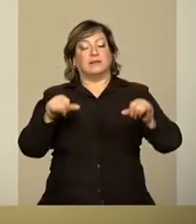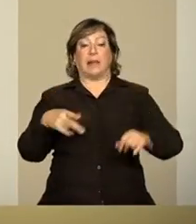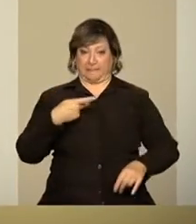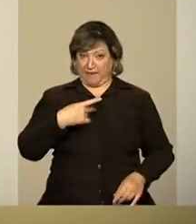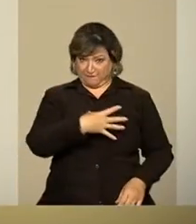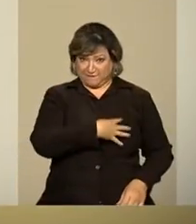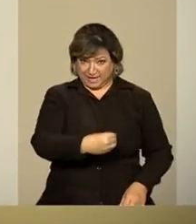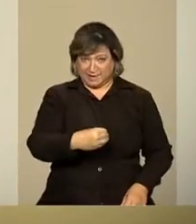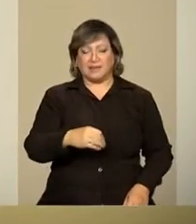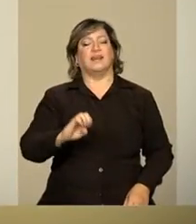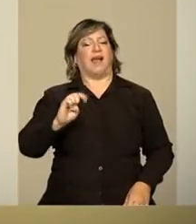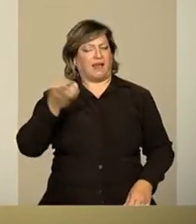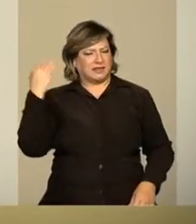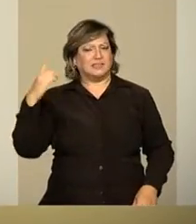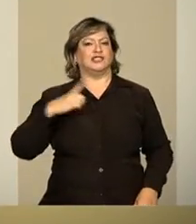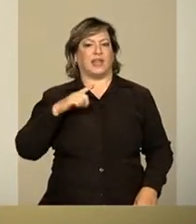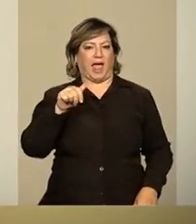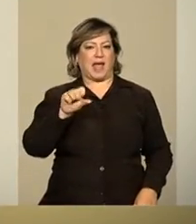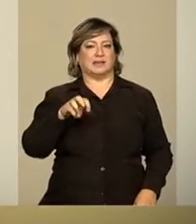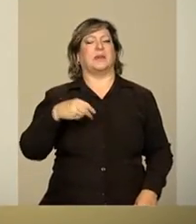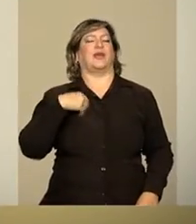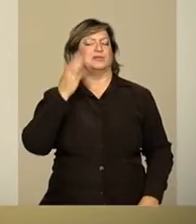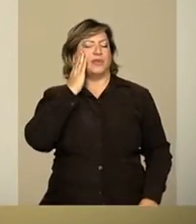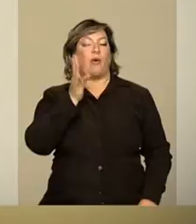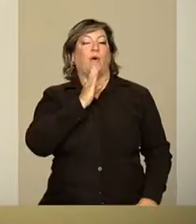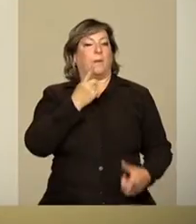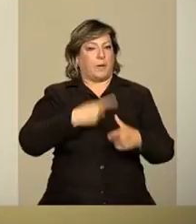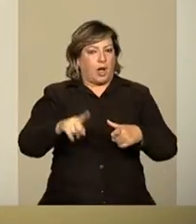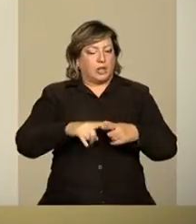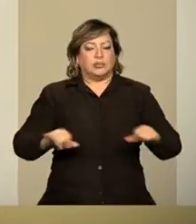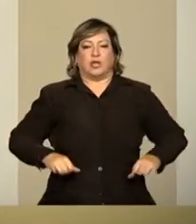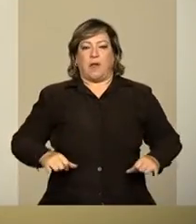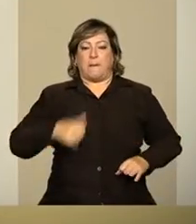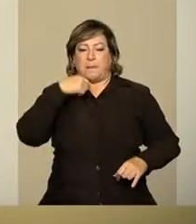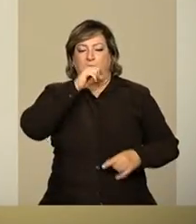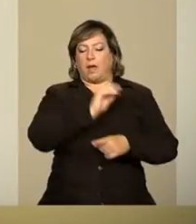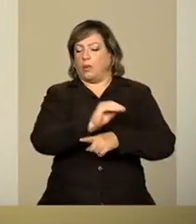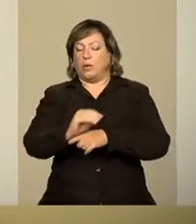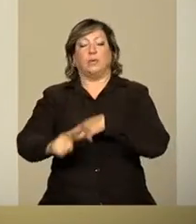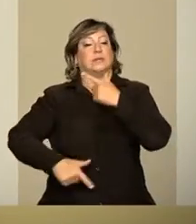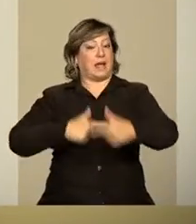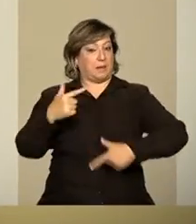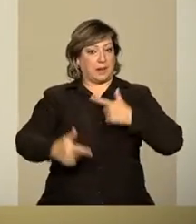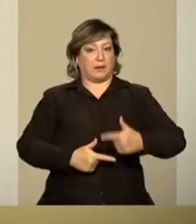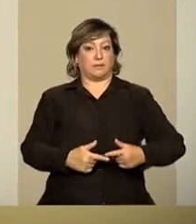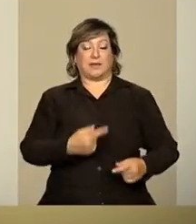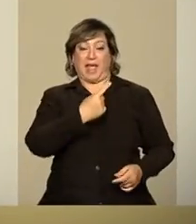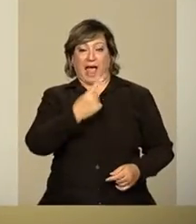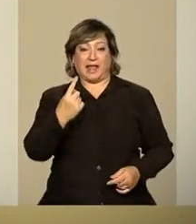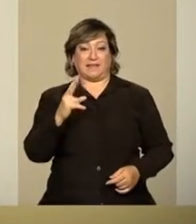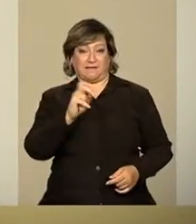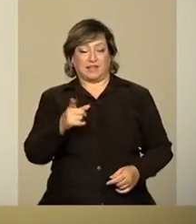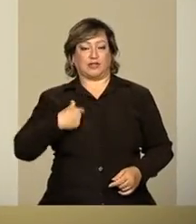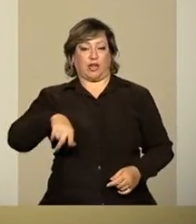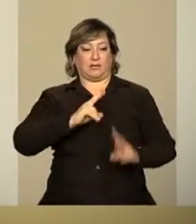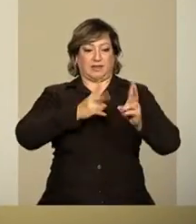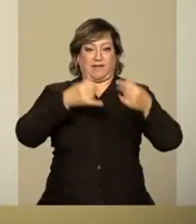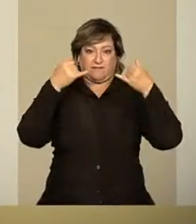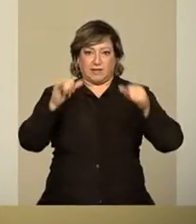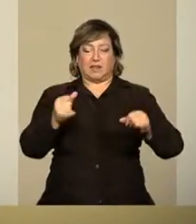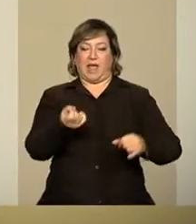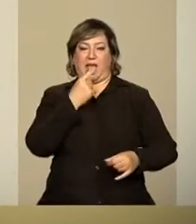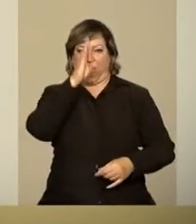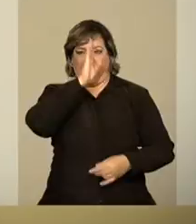tinha asma e eu sei o que uma mãe sofre com uma criança com asma cada internação que evitamos a distribuição gratuita